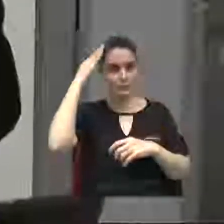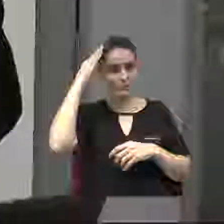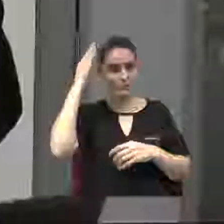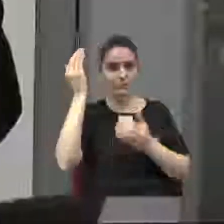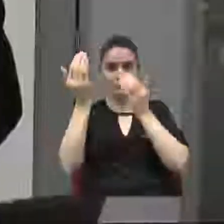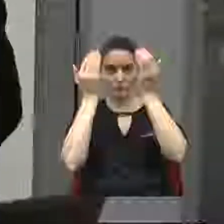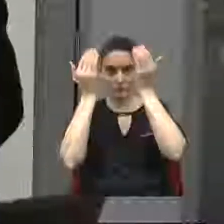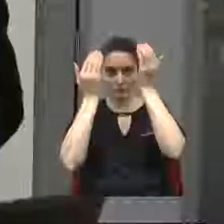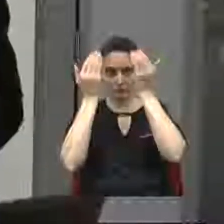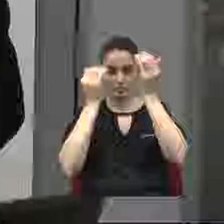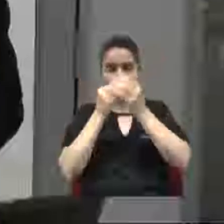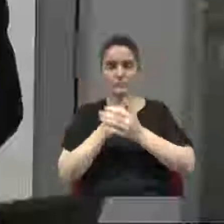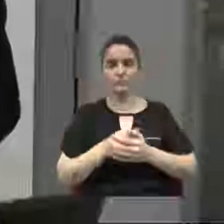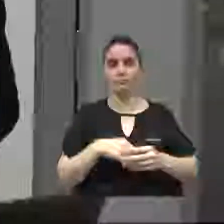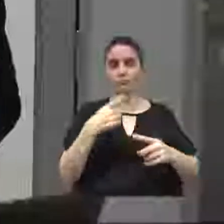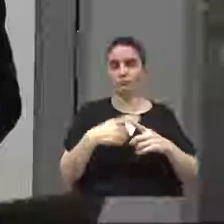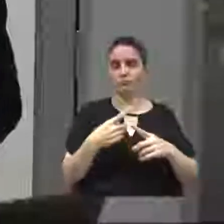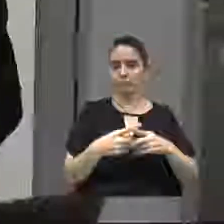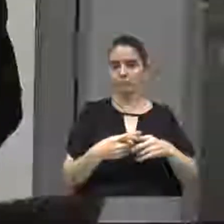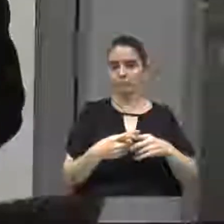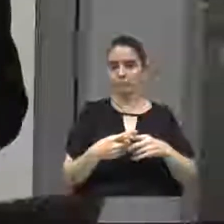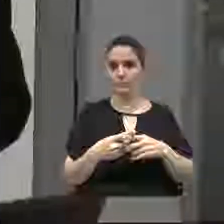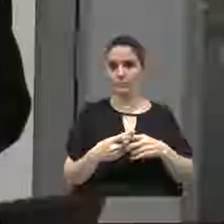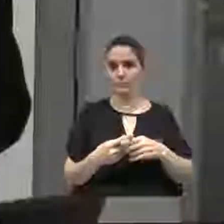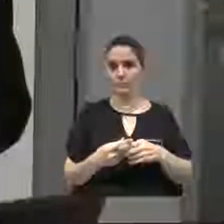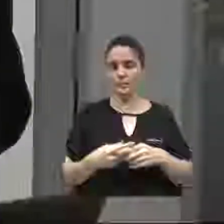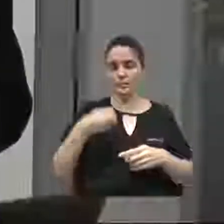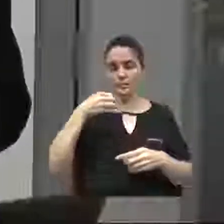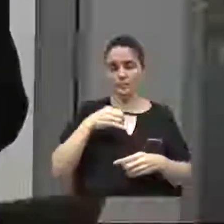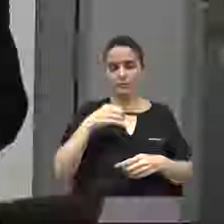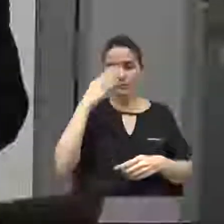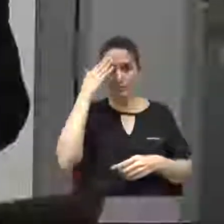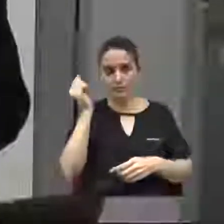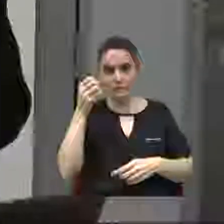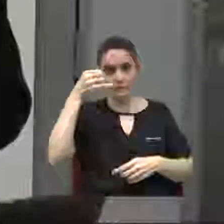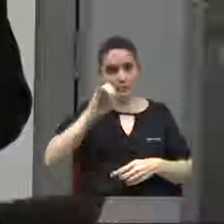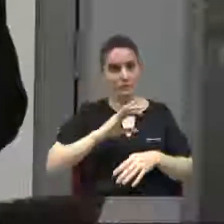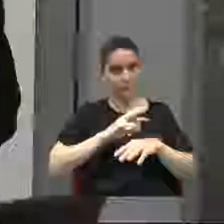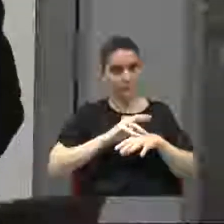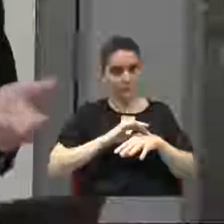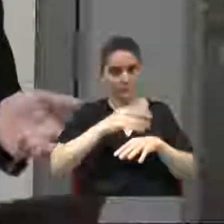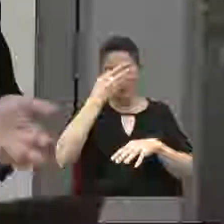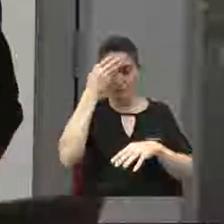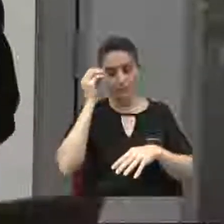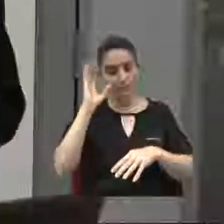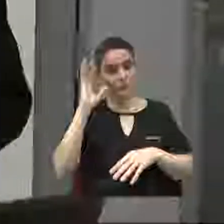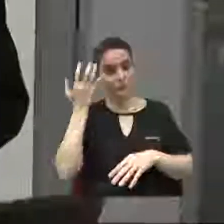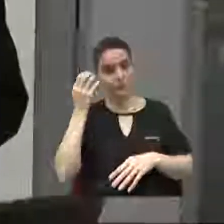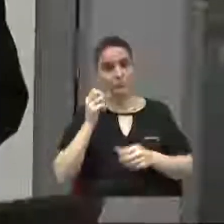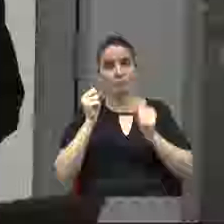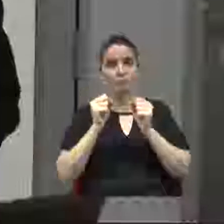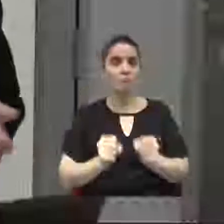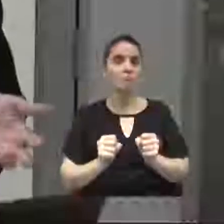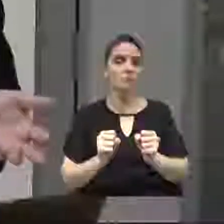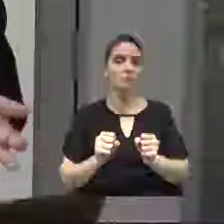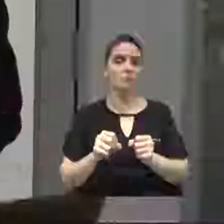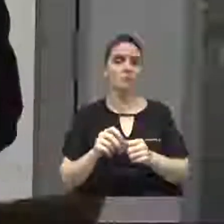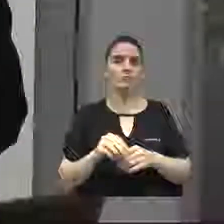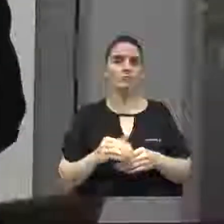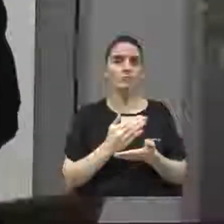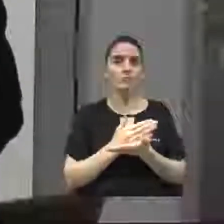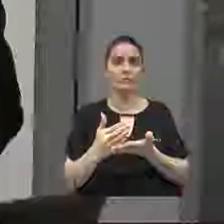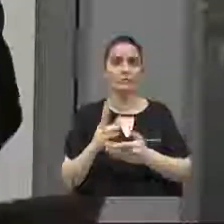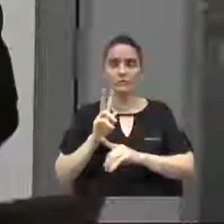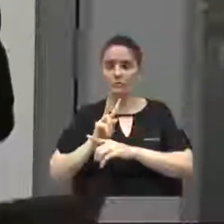uma probabilidade de você fazer uma assertividade no diagnóstico da doença, da demência, e poder começar a tratar. Mas o